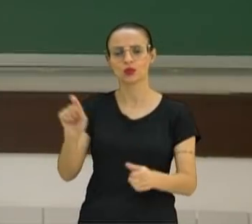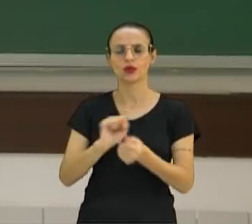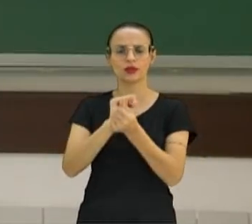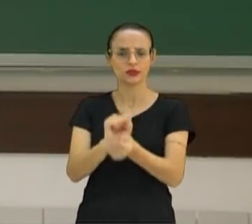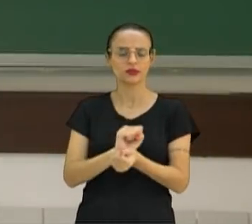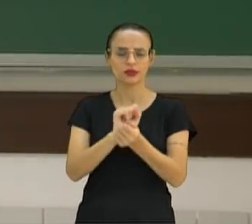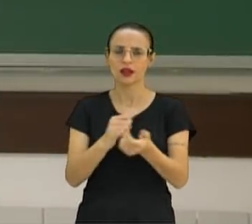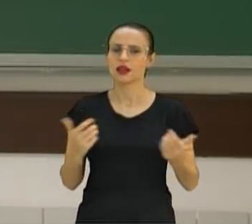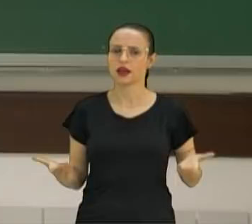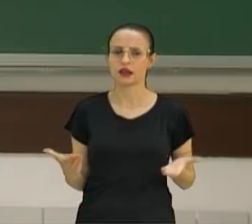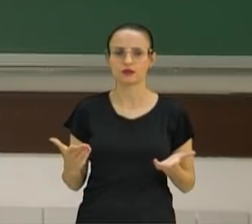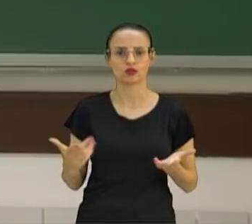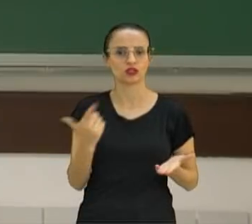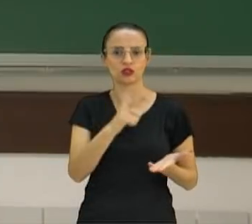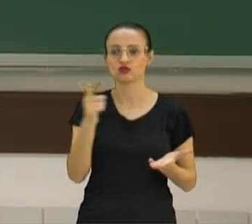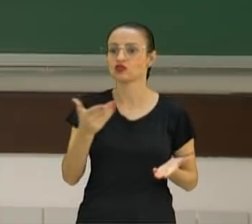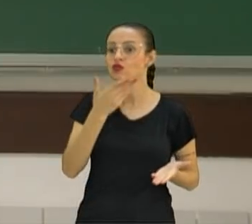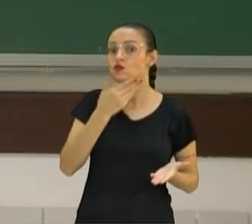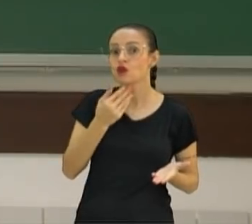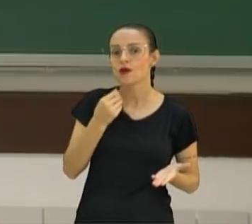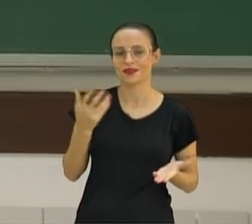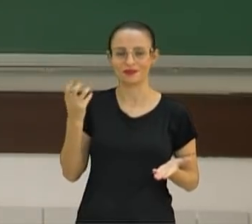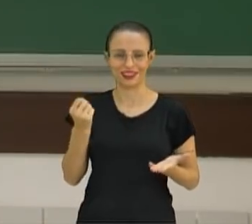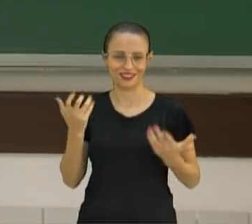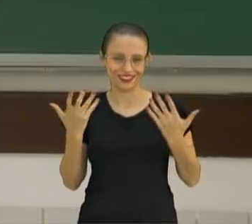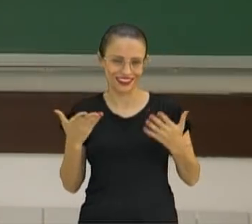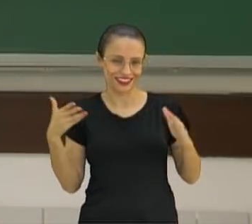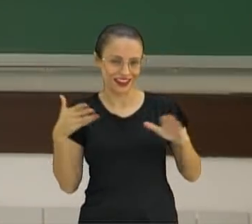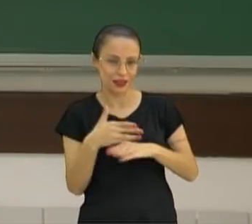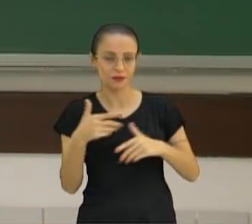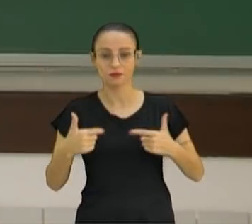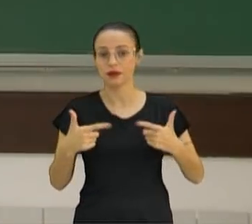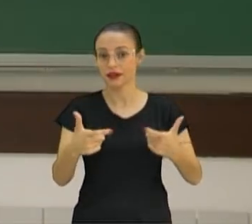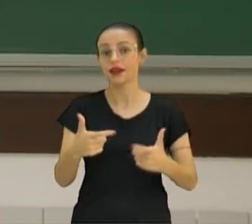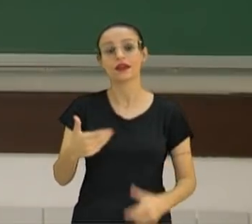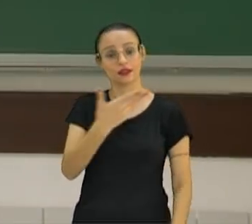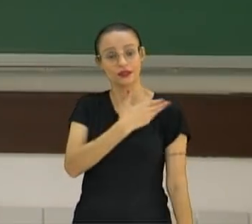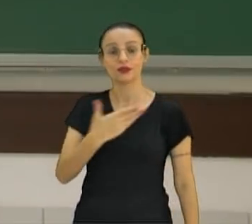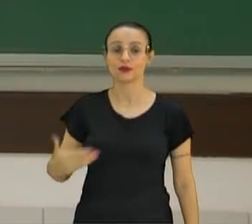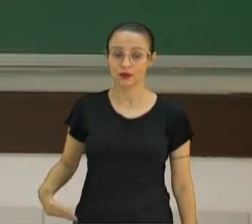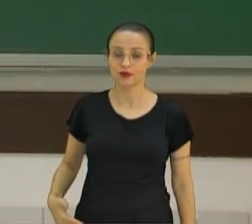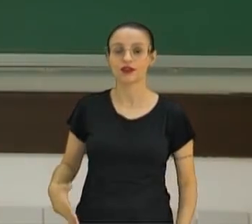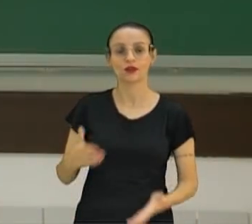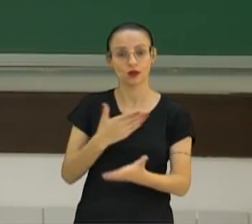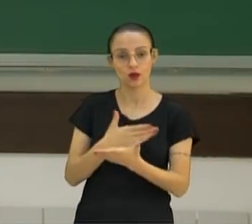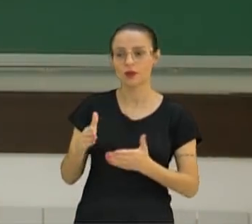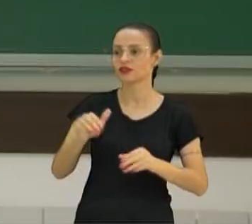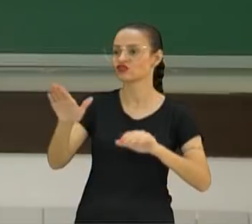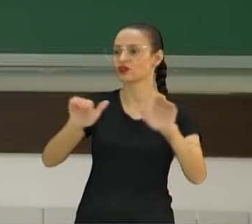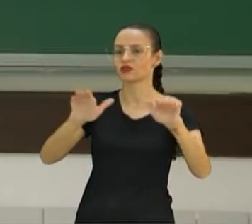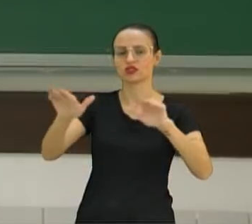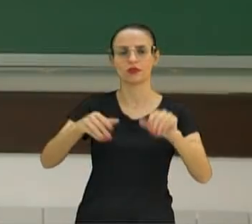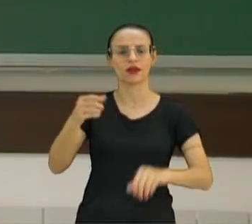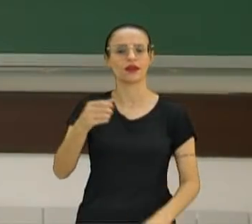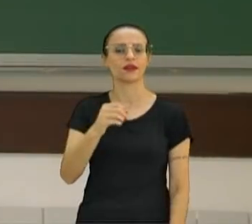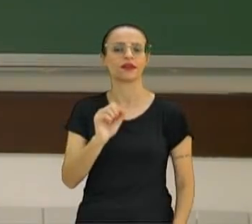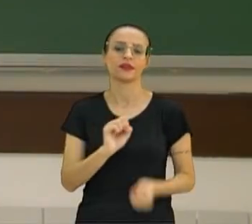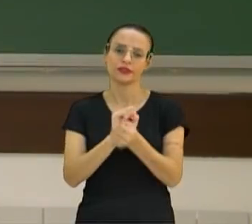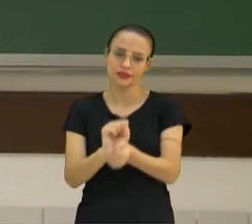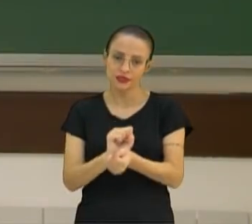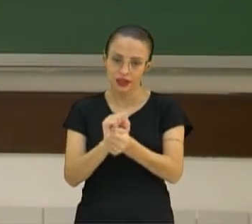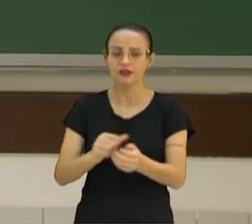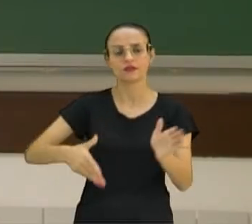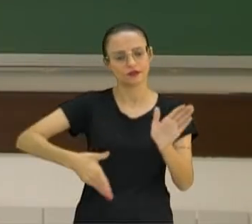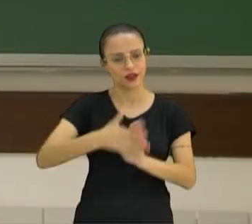Não havia aí tantos homens brancos que queriam ir para a guerra, então o governo começa a convocar os escravos, e os escravos que fossem